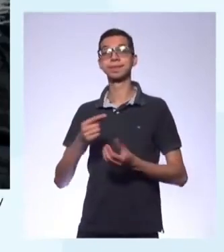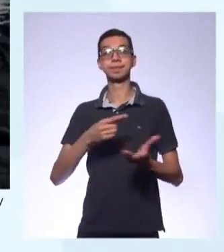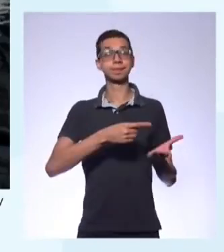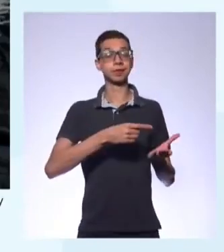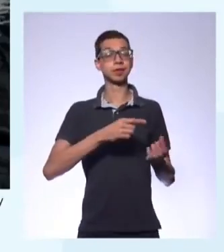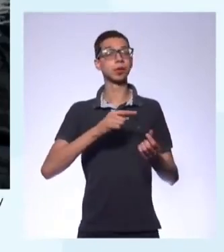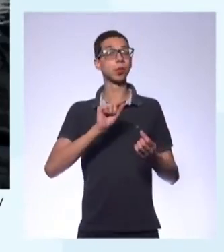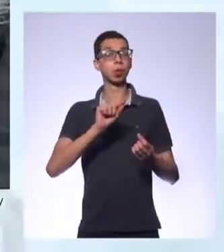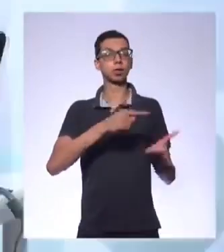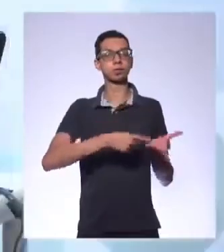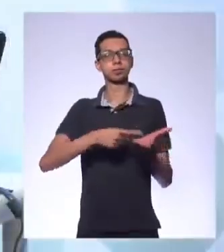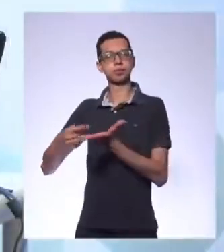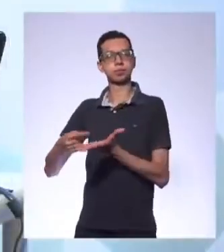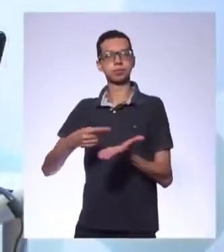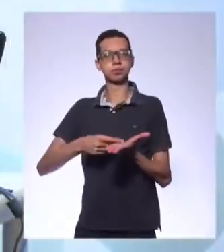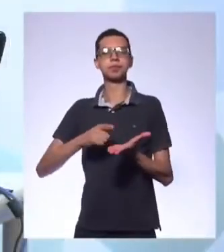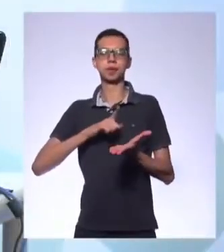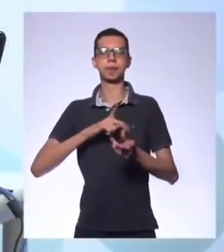paz.